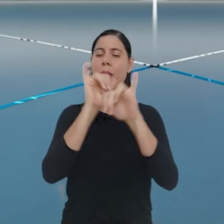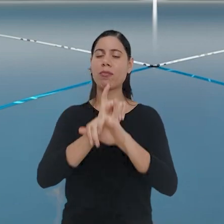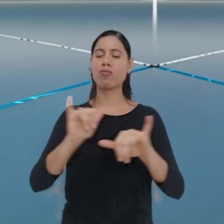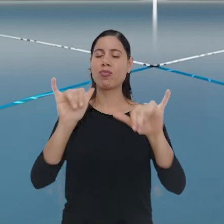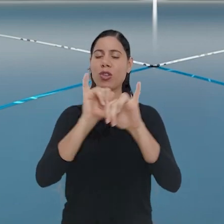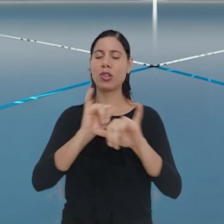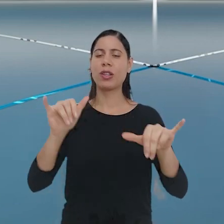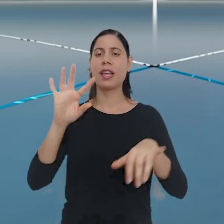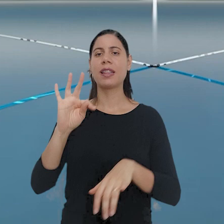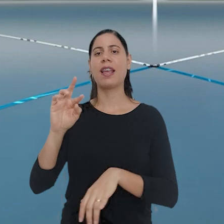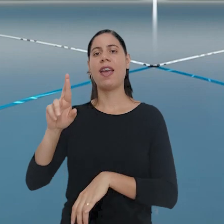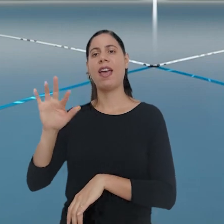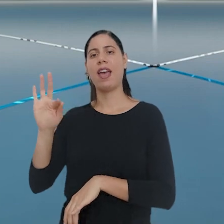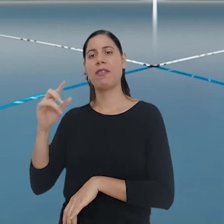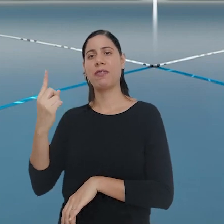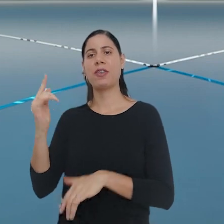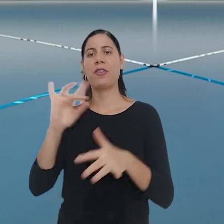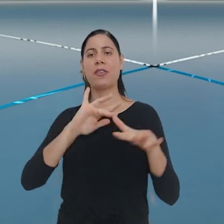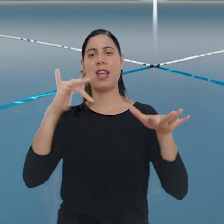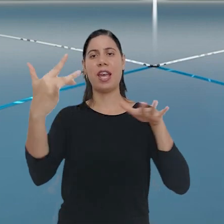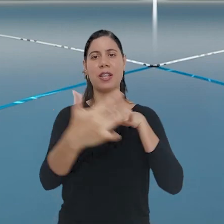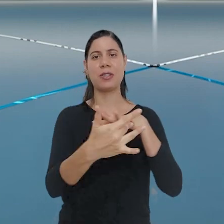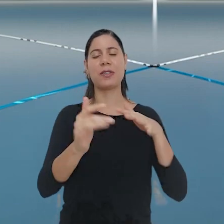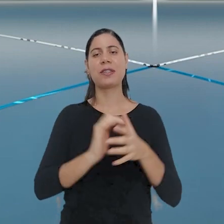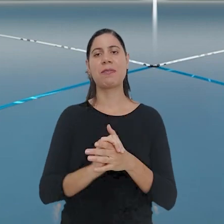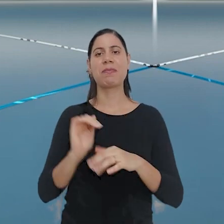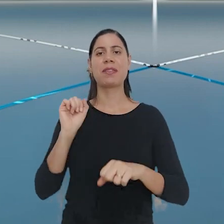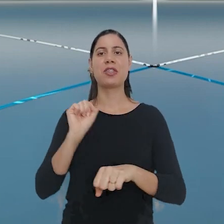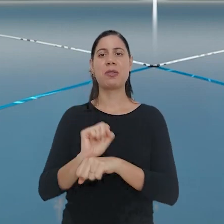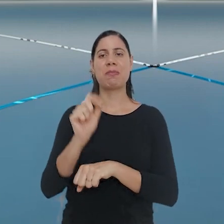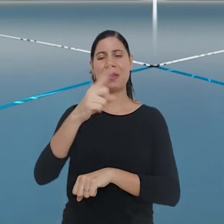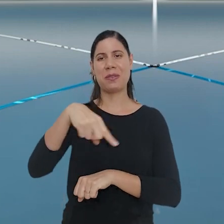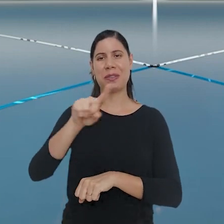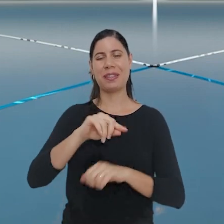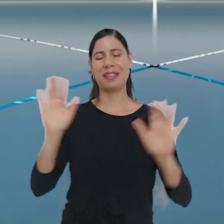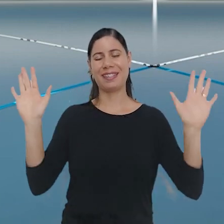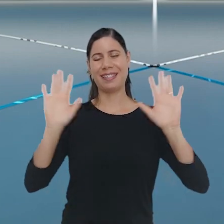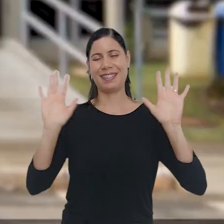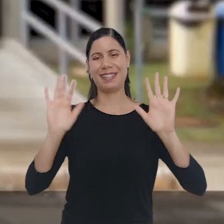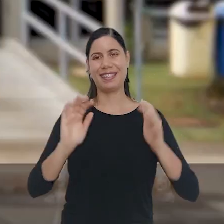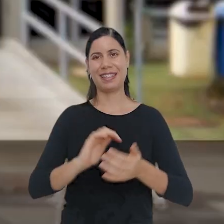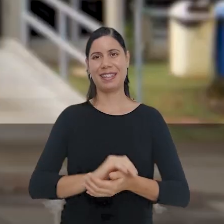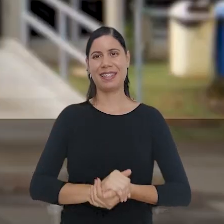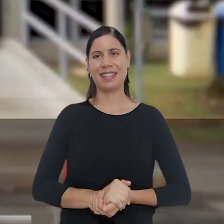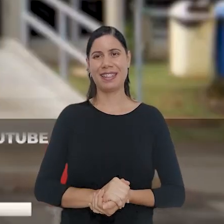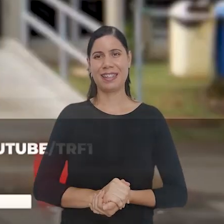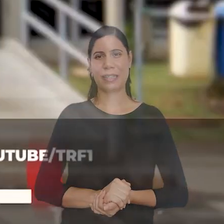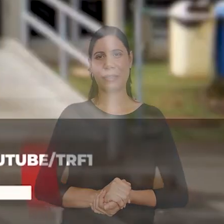novidades do TRF1 nas redes sociais. Até a próxima. Tchau!